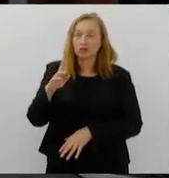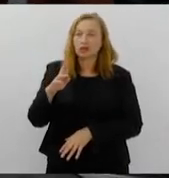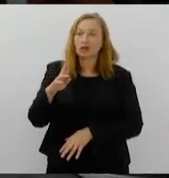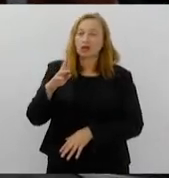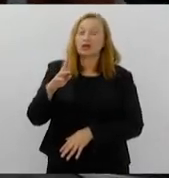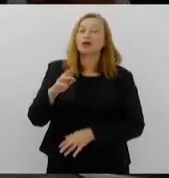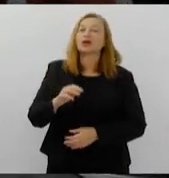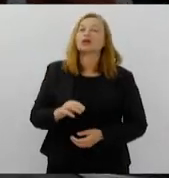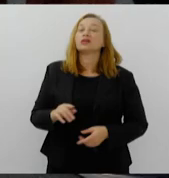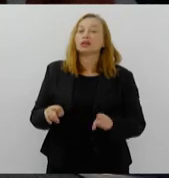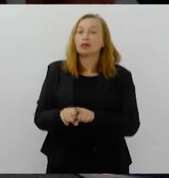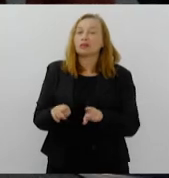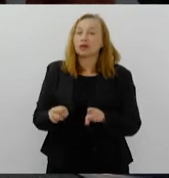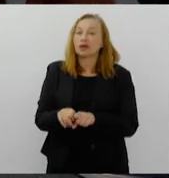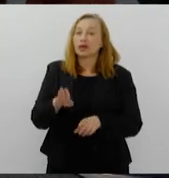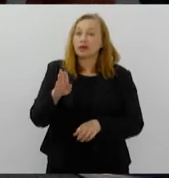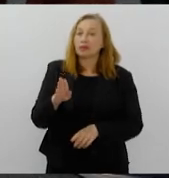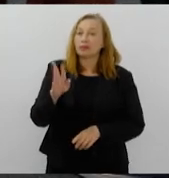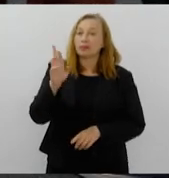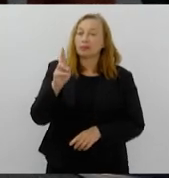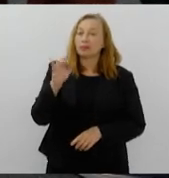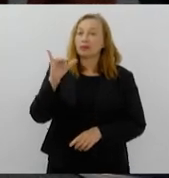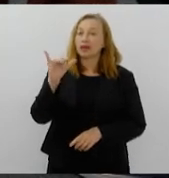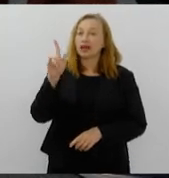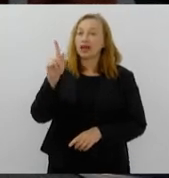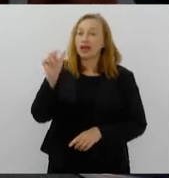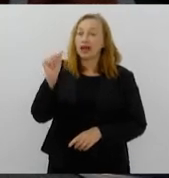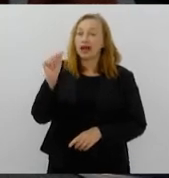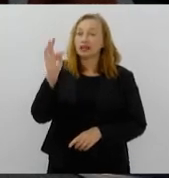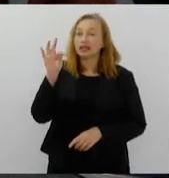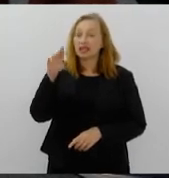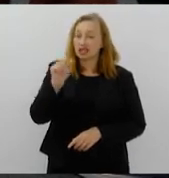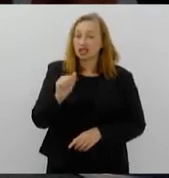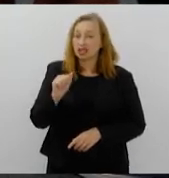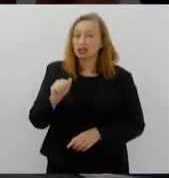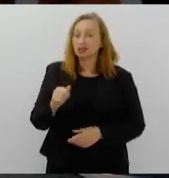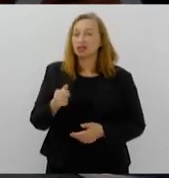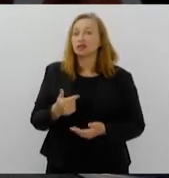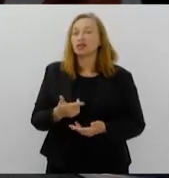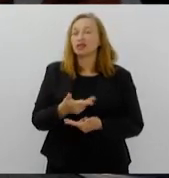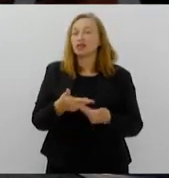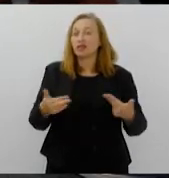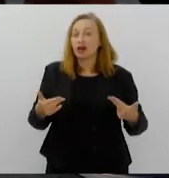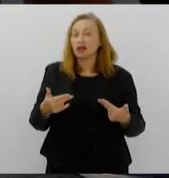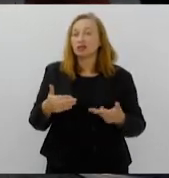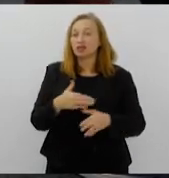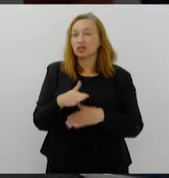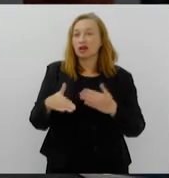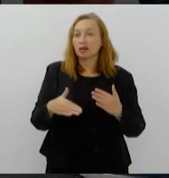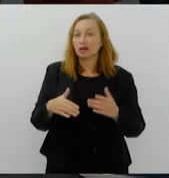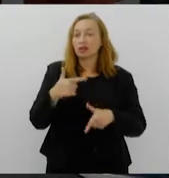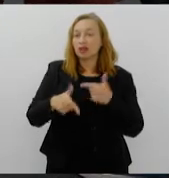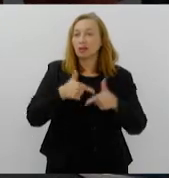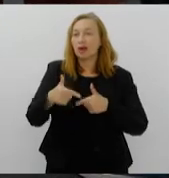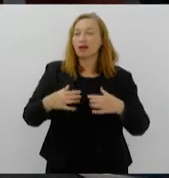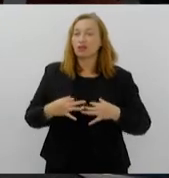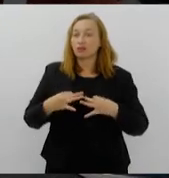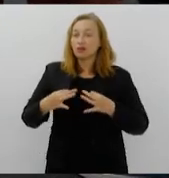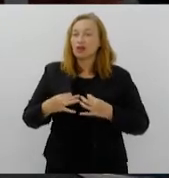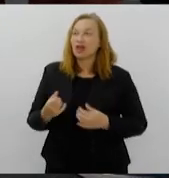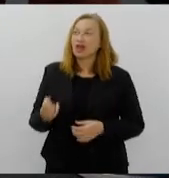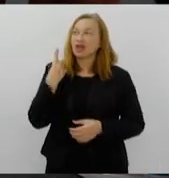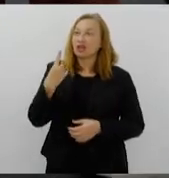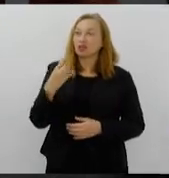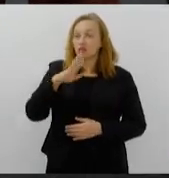brigadistas, nós temos centenas de brigadistas, a maioria trabalham voluntariamente, a maioria deles é